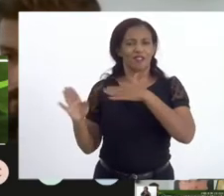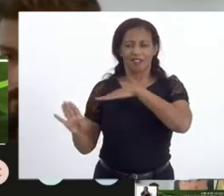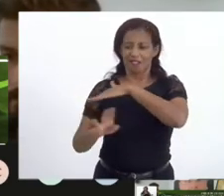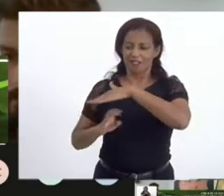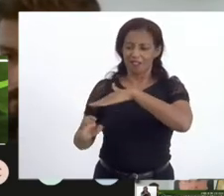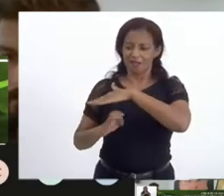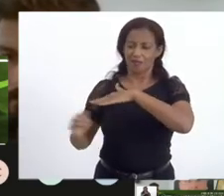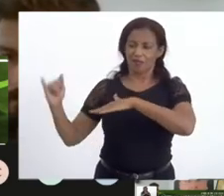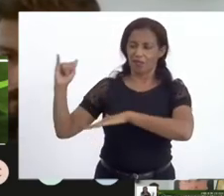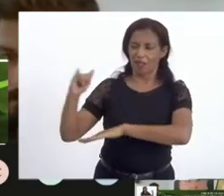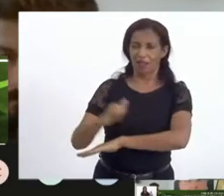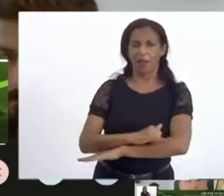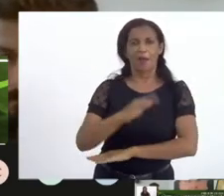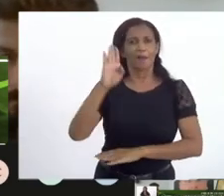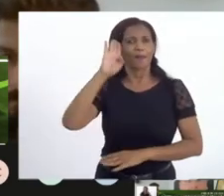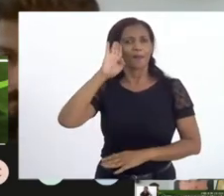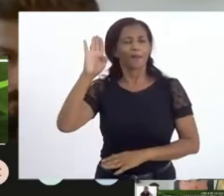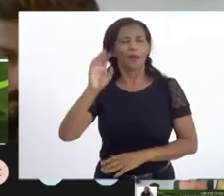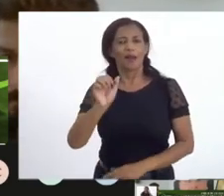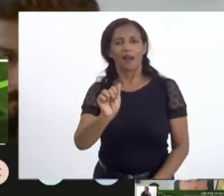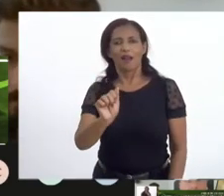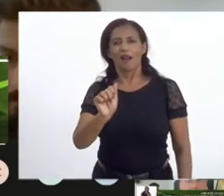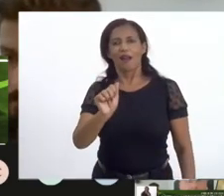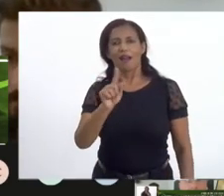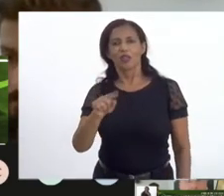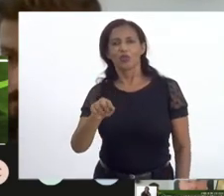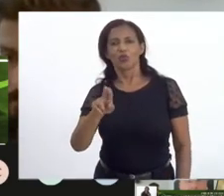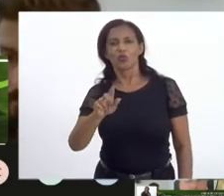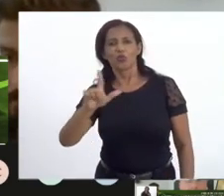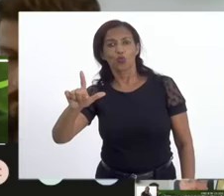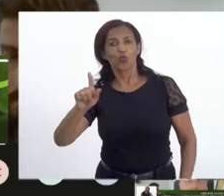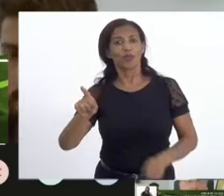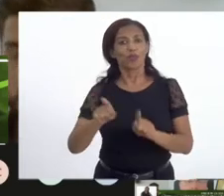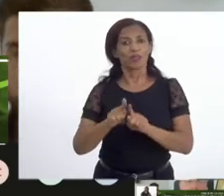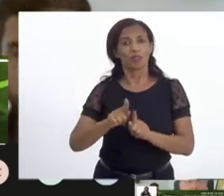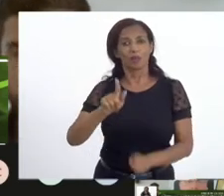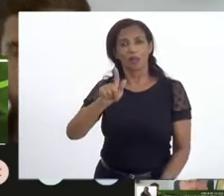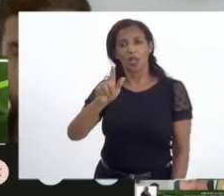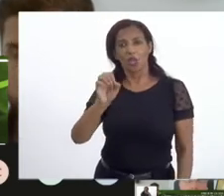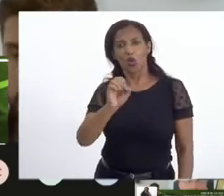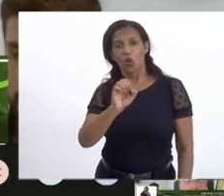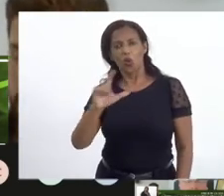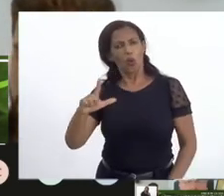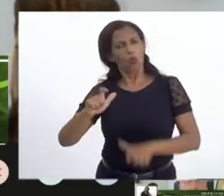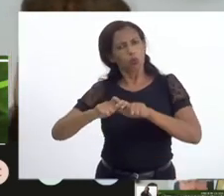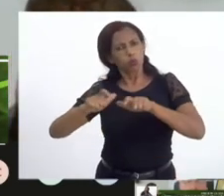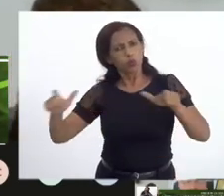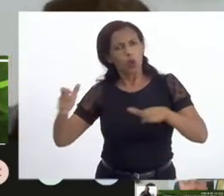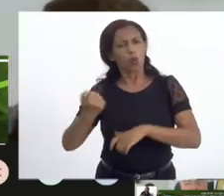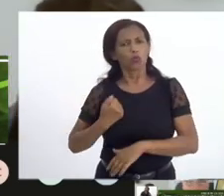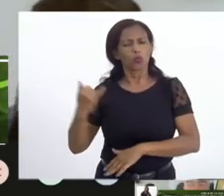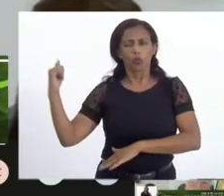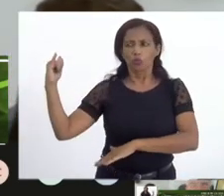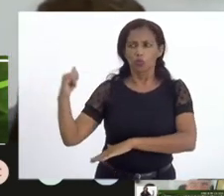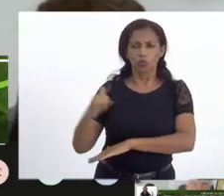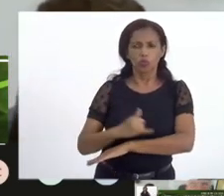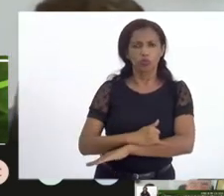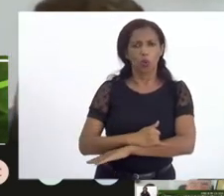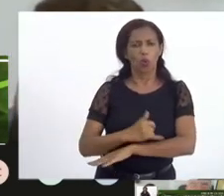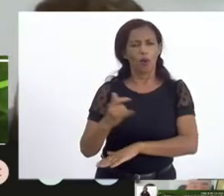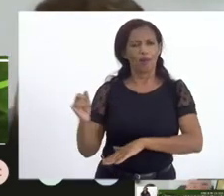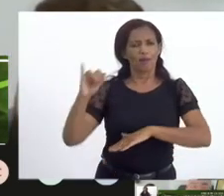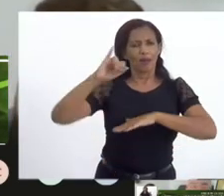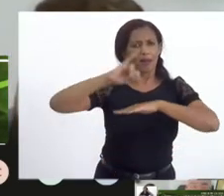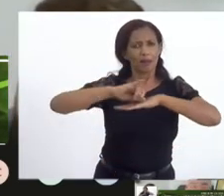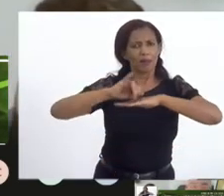nosso estado, principalmente a Azul Linhas Aéreas e a Gol, que ampliem o número de voos entre a